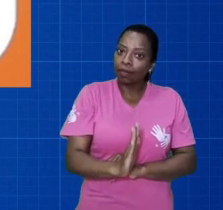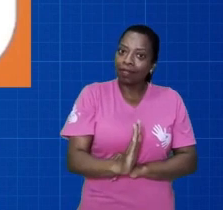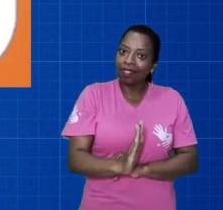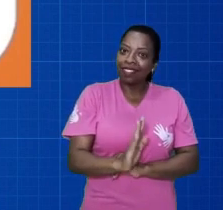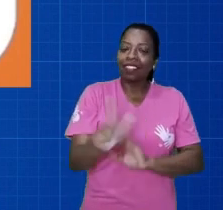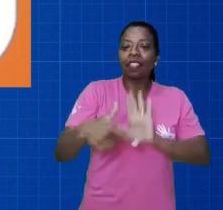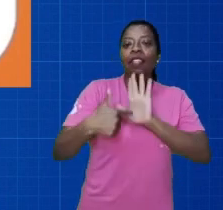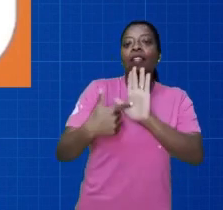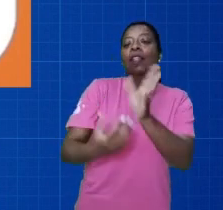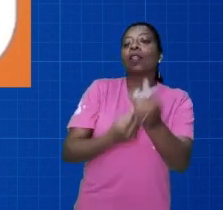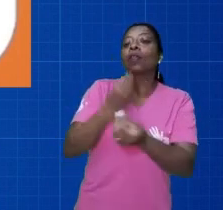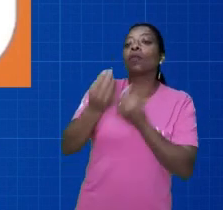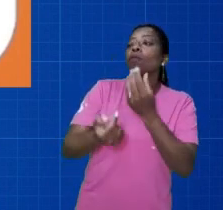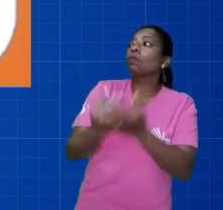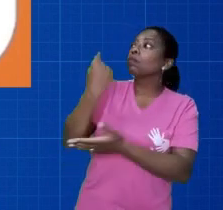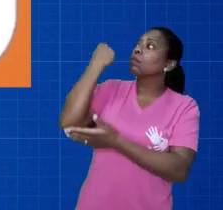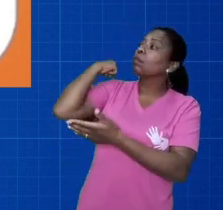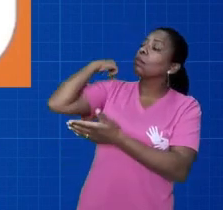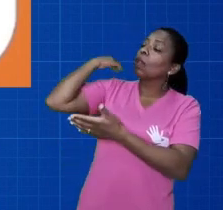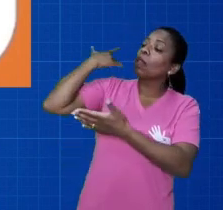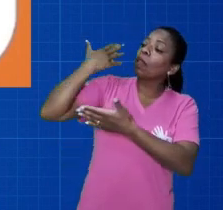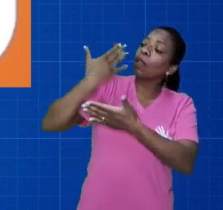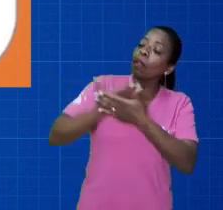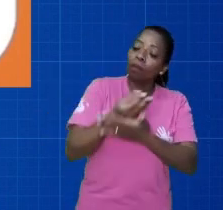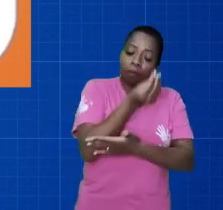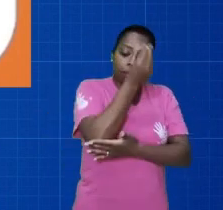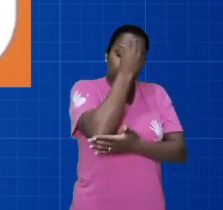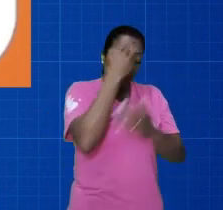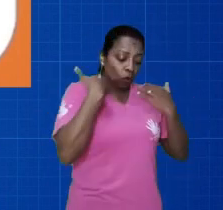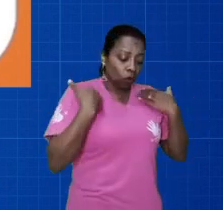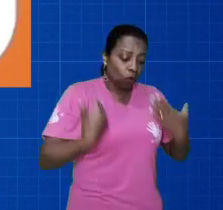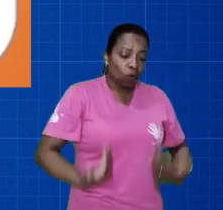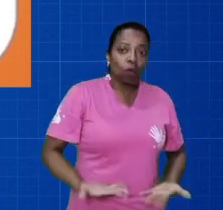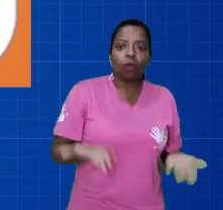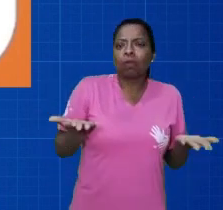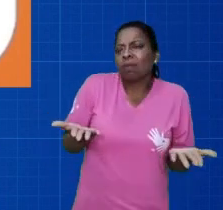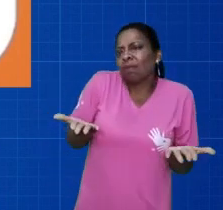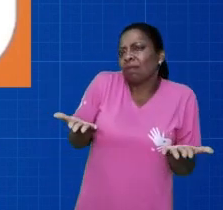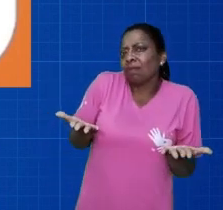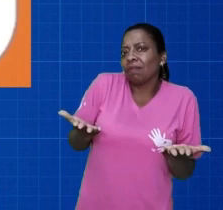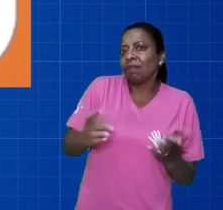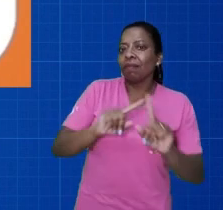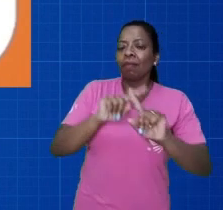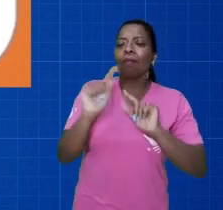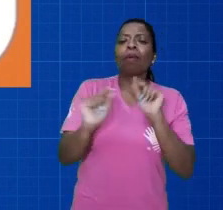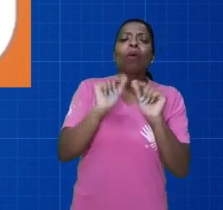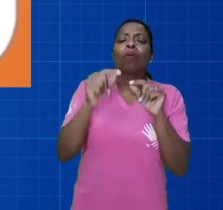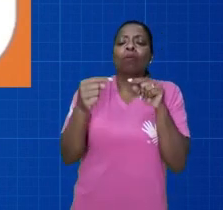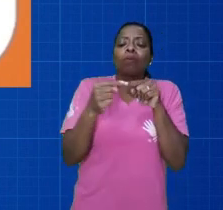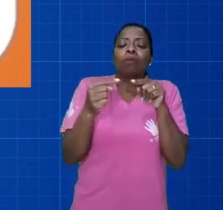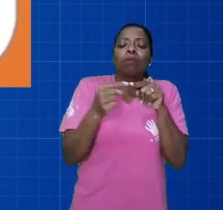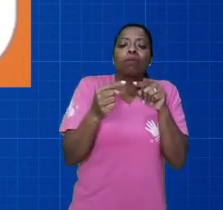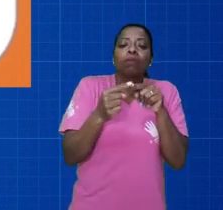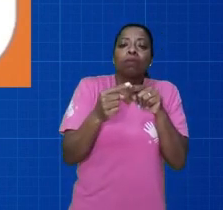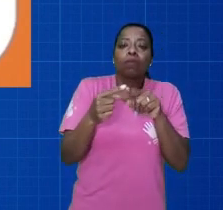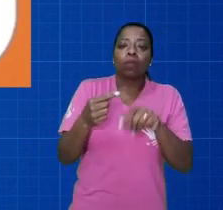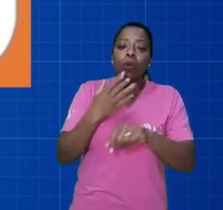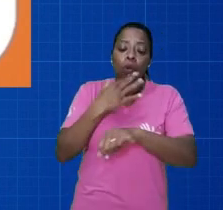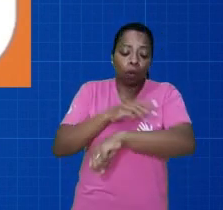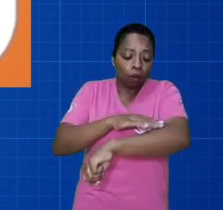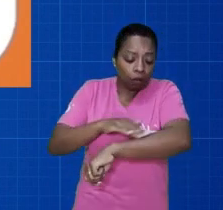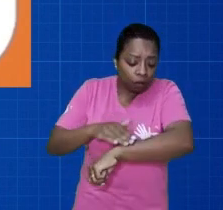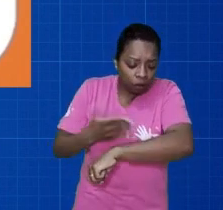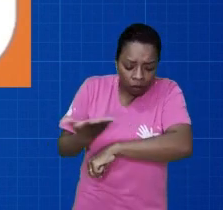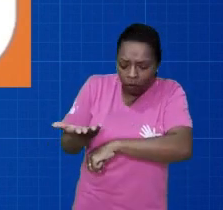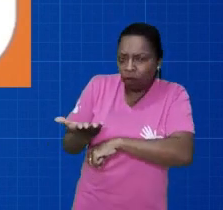a ancestralidade, sobre a memória e sobre a corporeidade. O que será que isso tem a ver com a nossa cor da